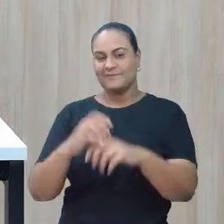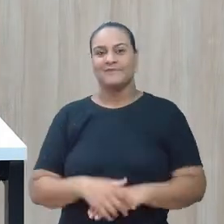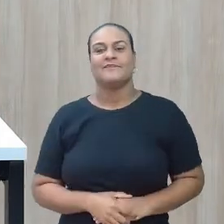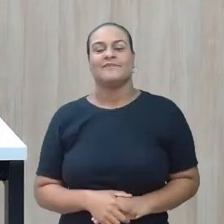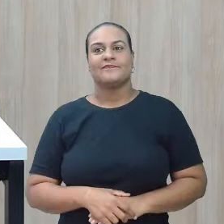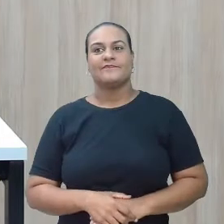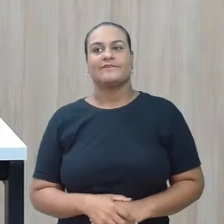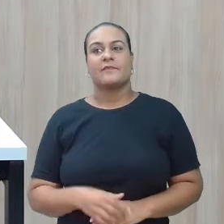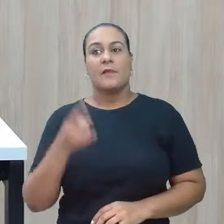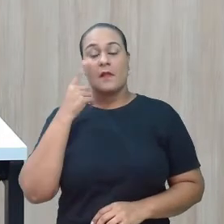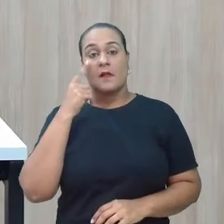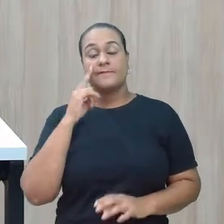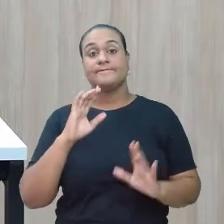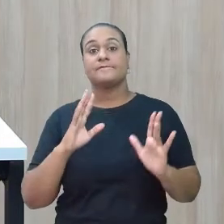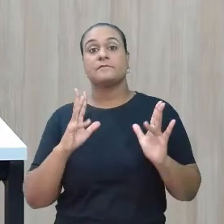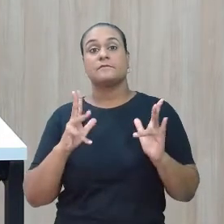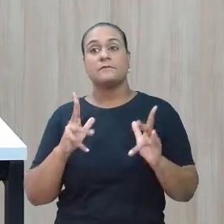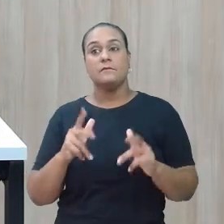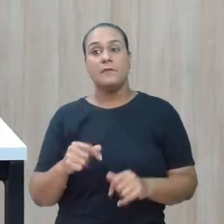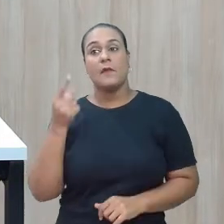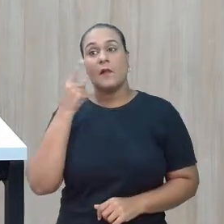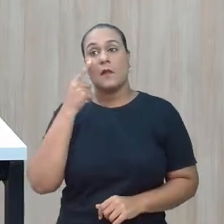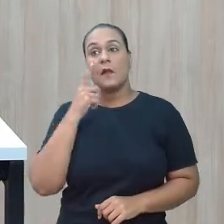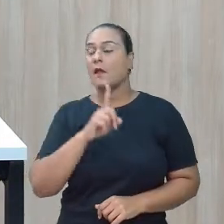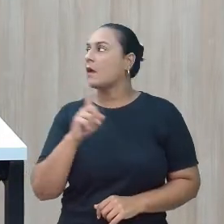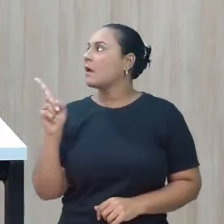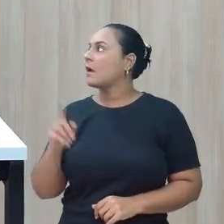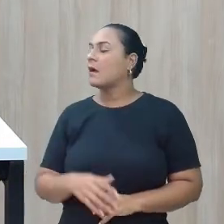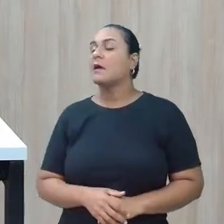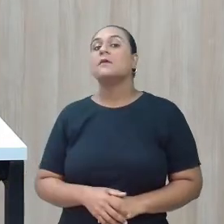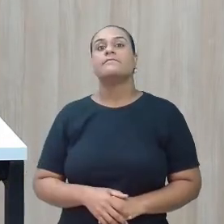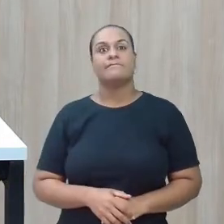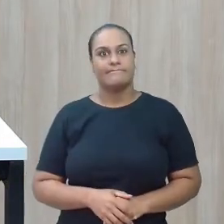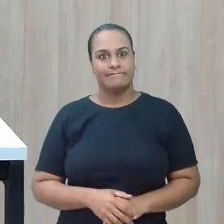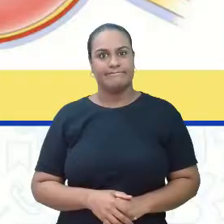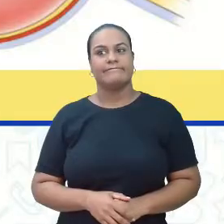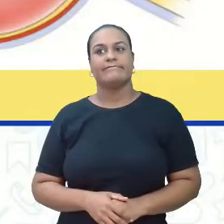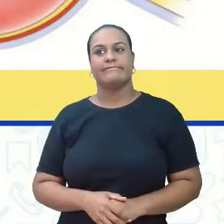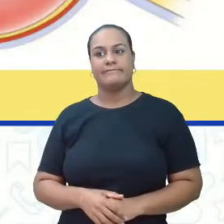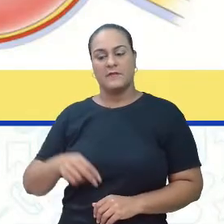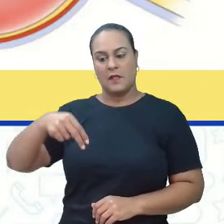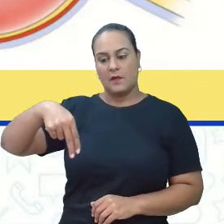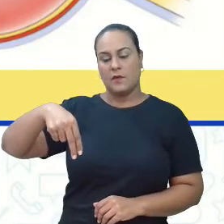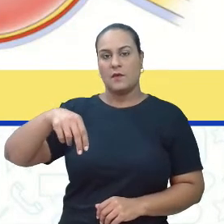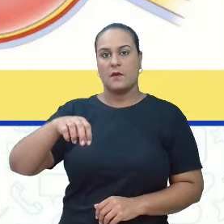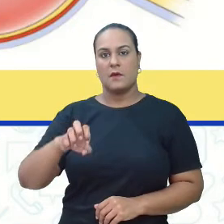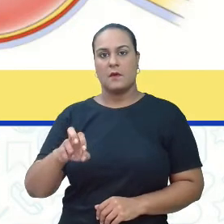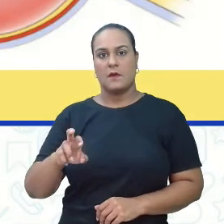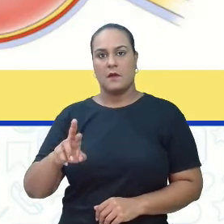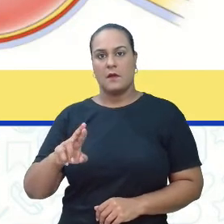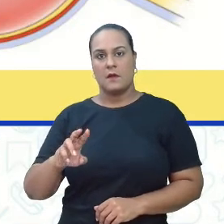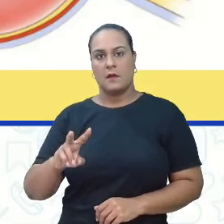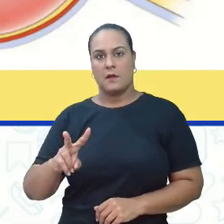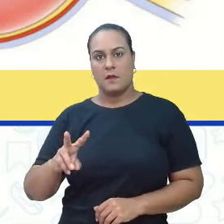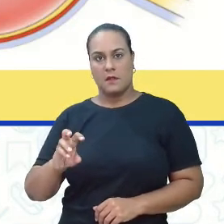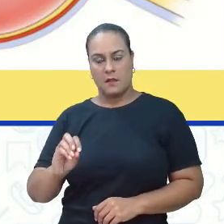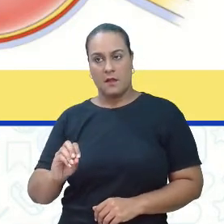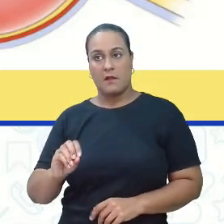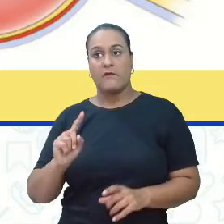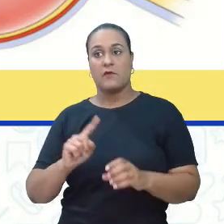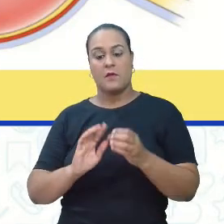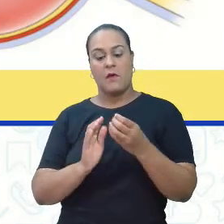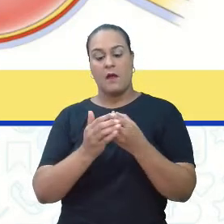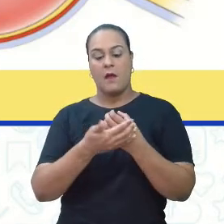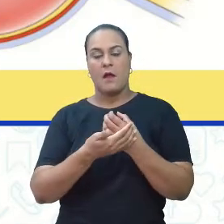lá. Então, tudo isso... pessoal, tem a questão ainda do nervo óptico, né? A questão que a retina,